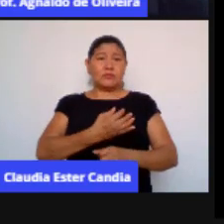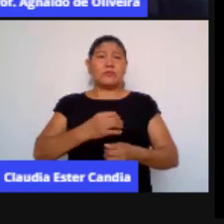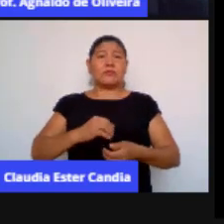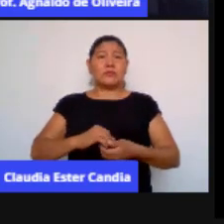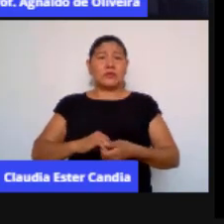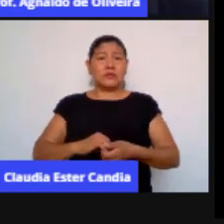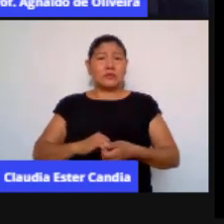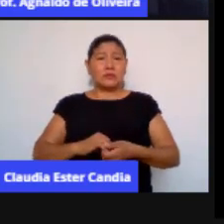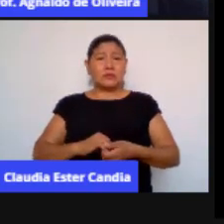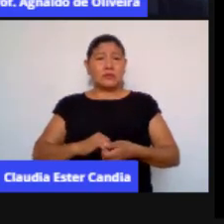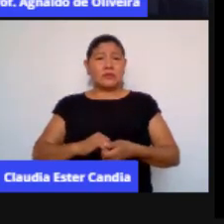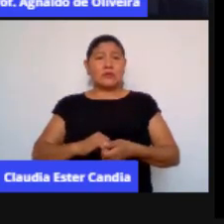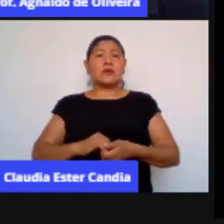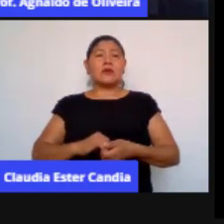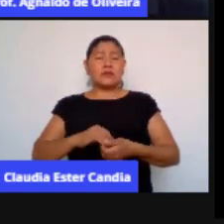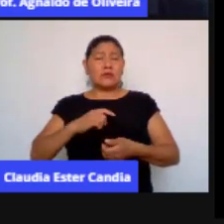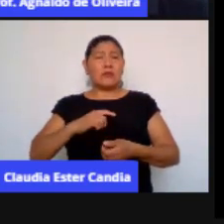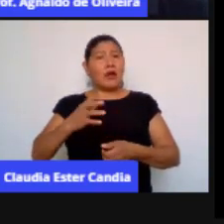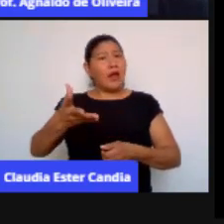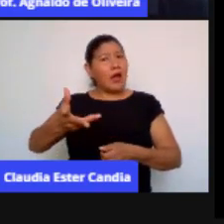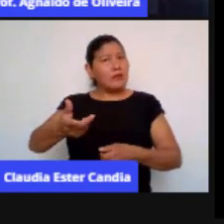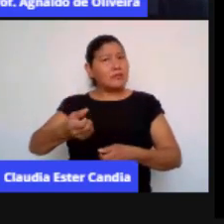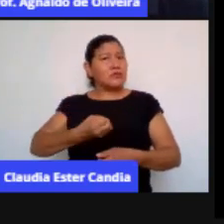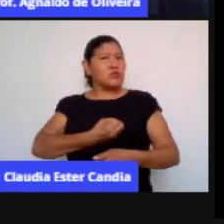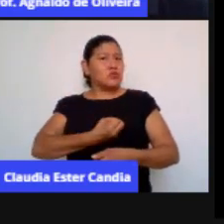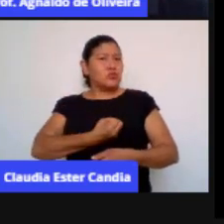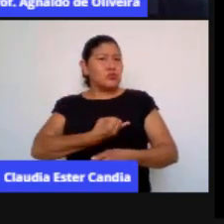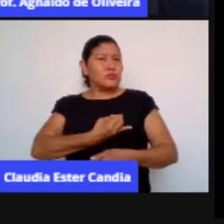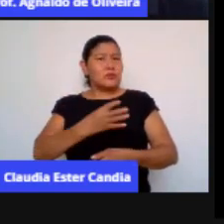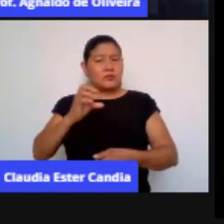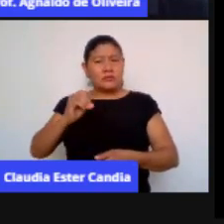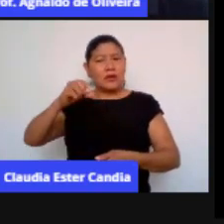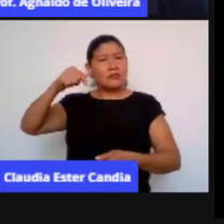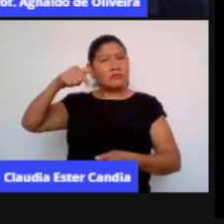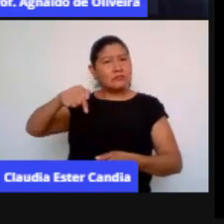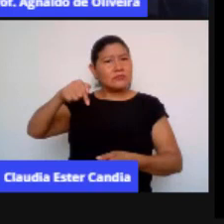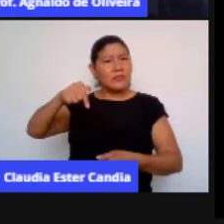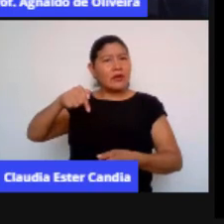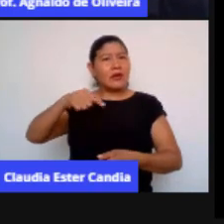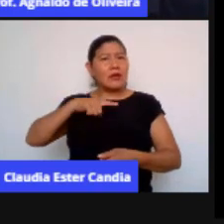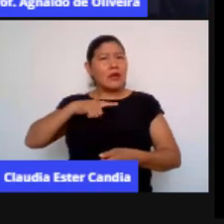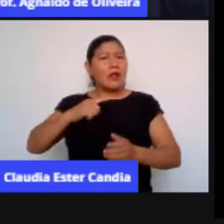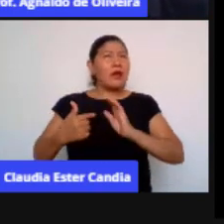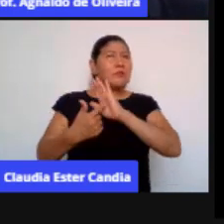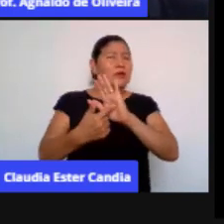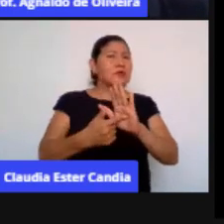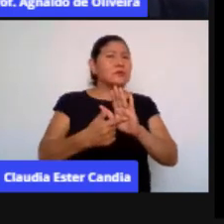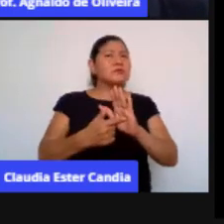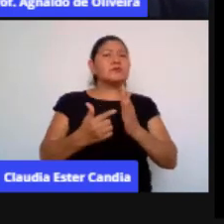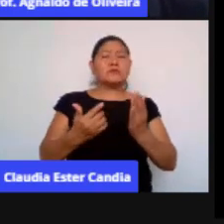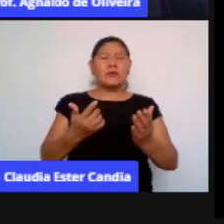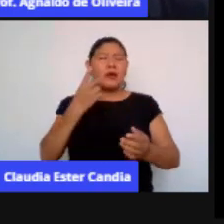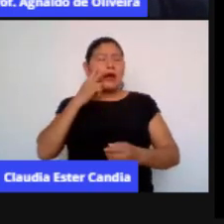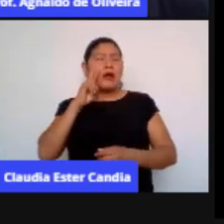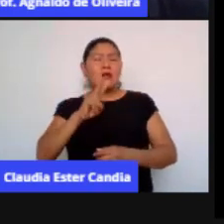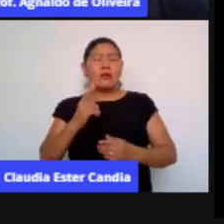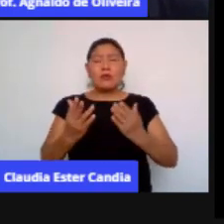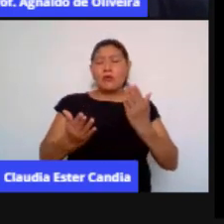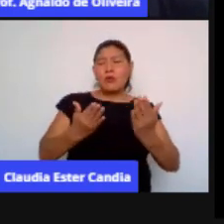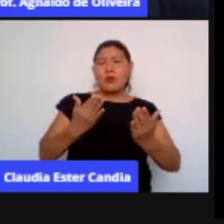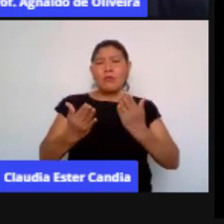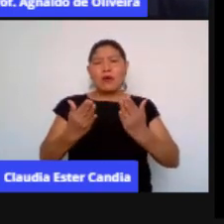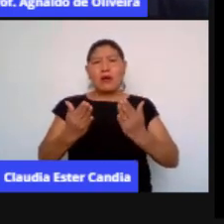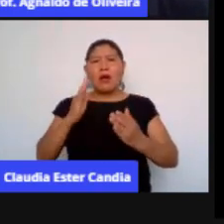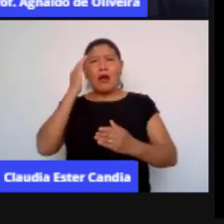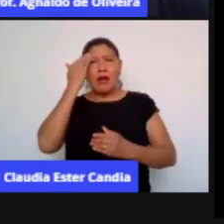07. Habilidade do sexto ano, habilidade 07. Então, ela diz o seguinte: compreender e comparar e ordenar frações associadas às